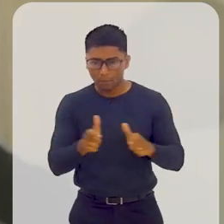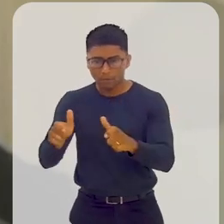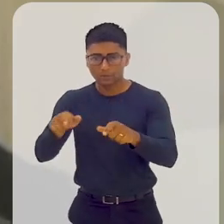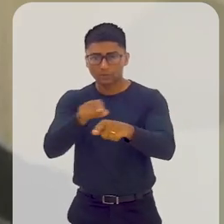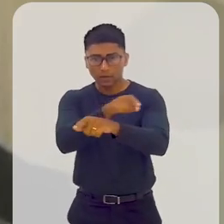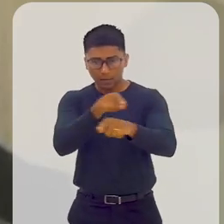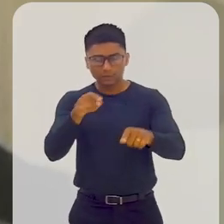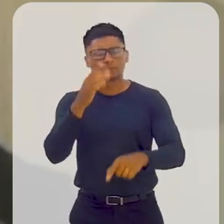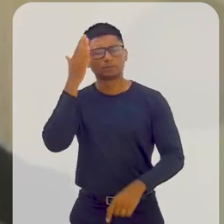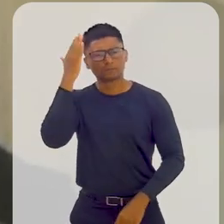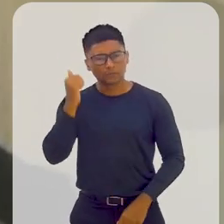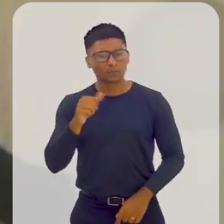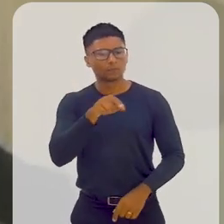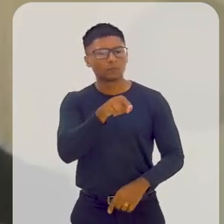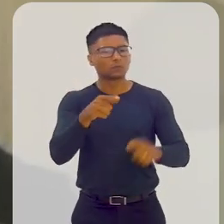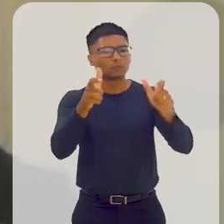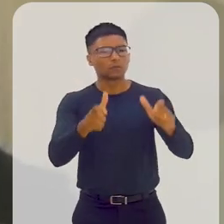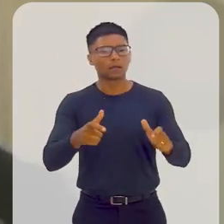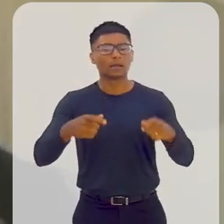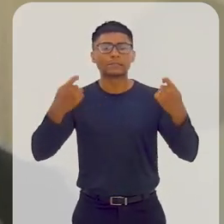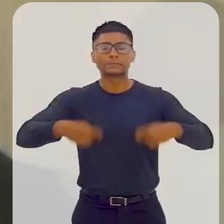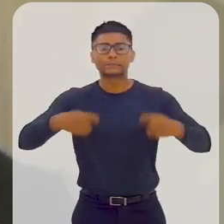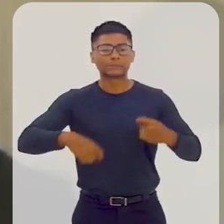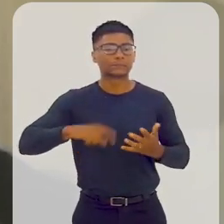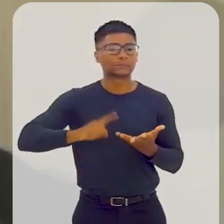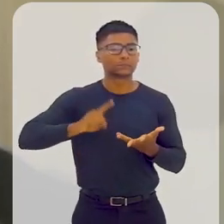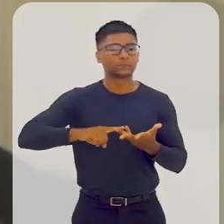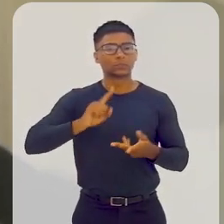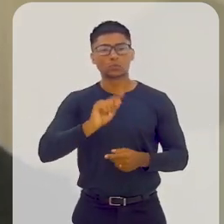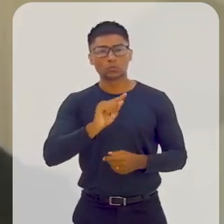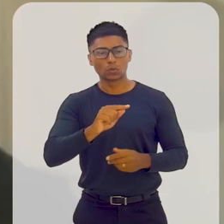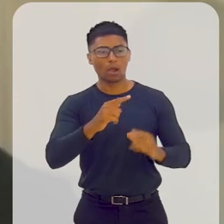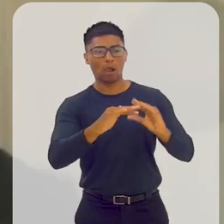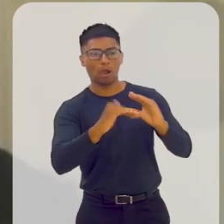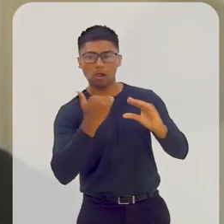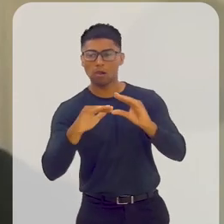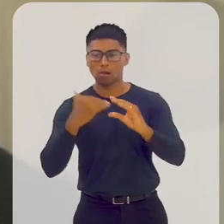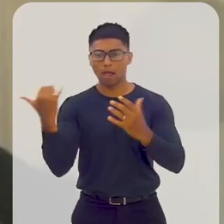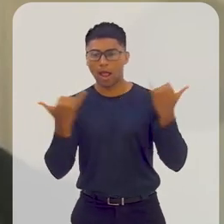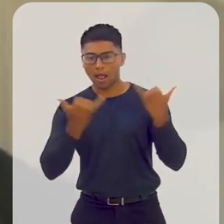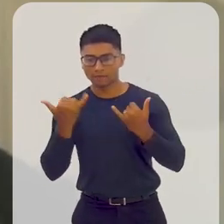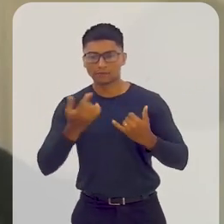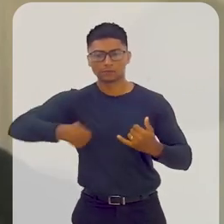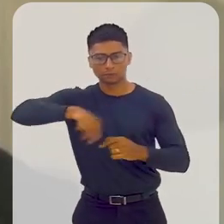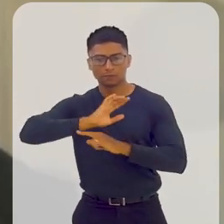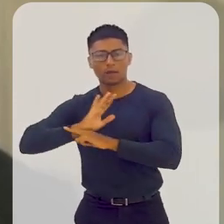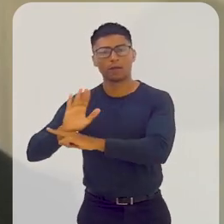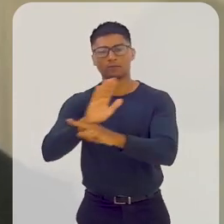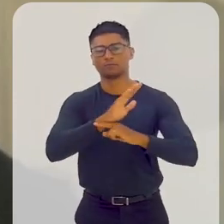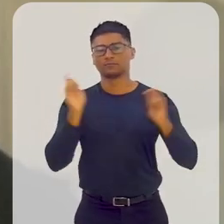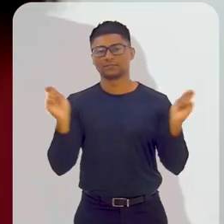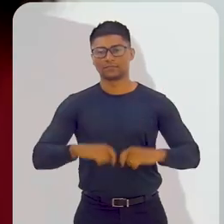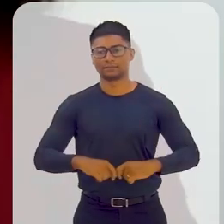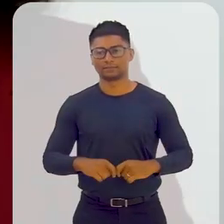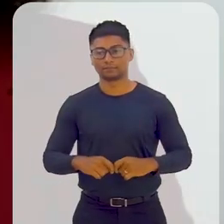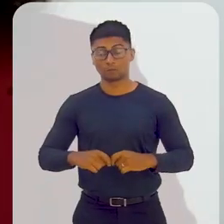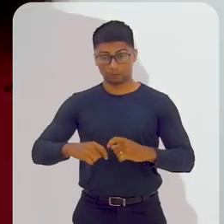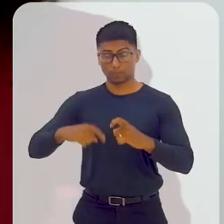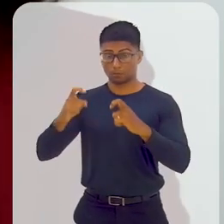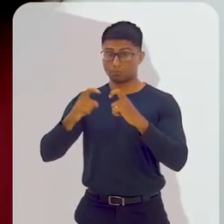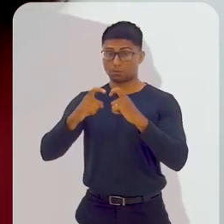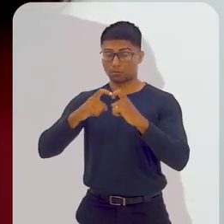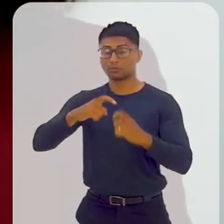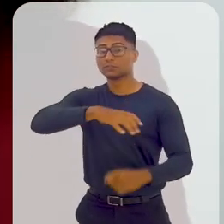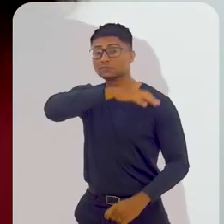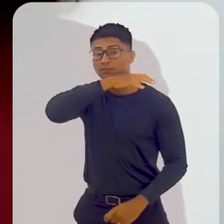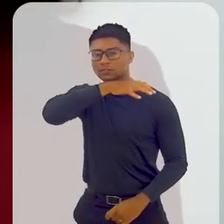demanda as necessidades dos colegas para que a gente tome as devidas providências e ajude na região. A medicina veterinária, ela